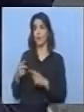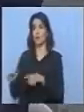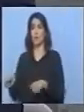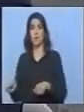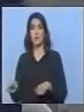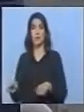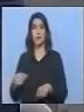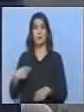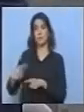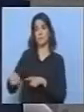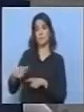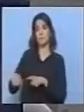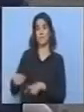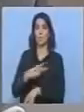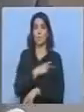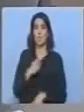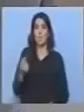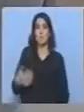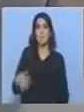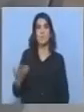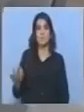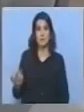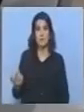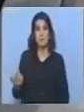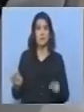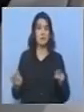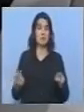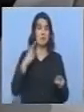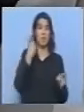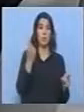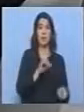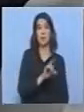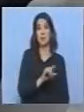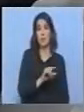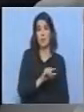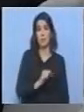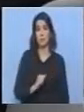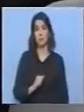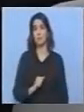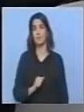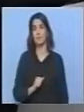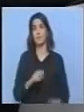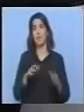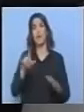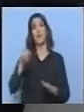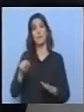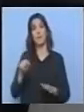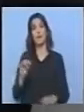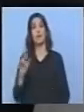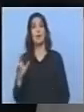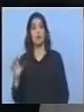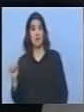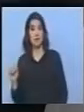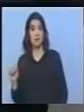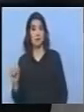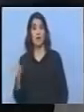tem propinas que são substancialmente mais altas do que aquelas que são pagas no ensino público. E, de outro lado, não encontra, nomeadamente no IRS, o